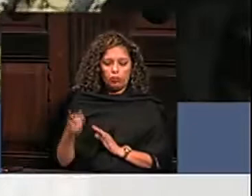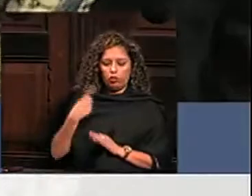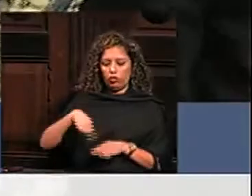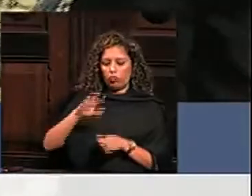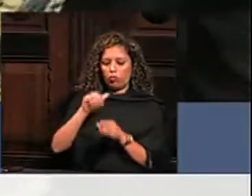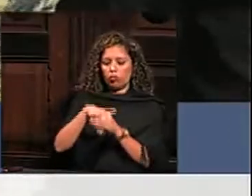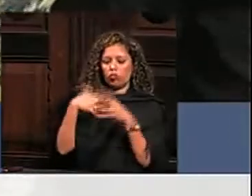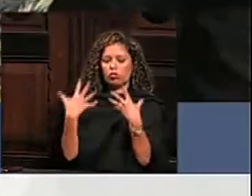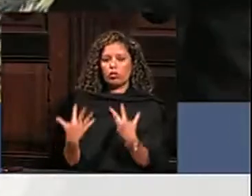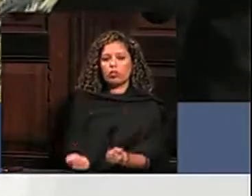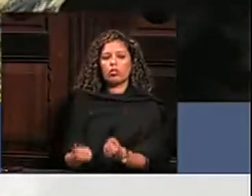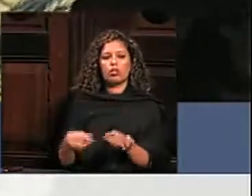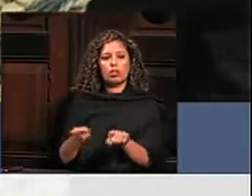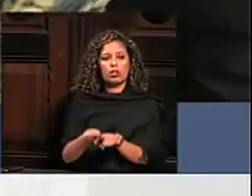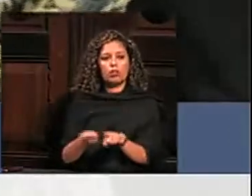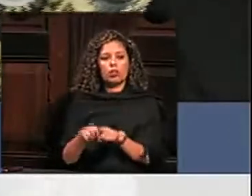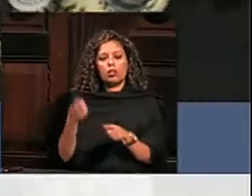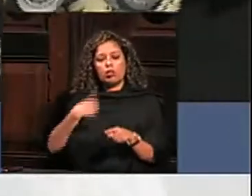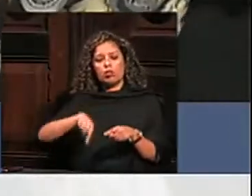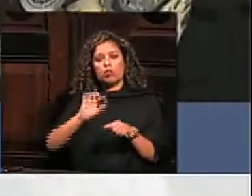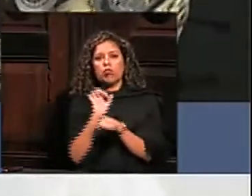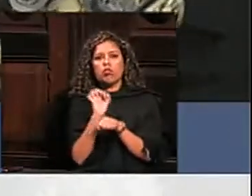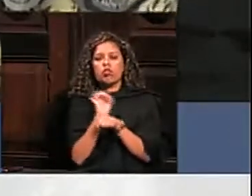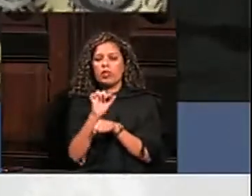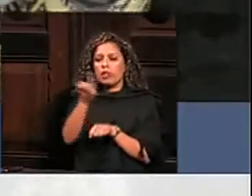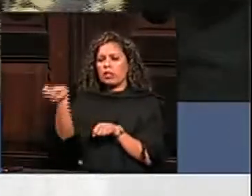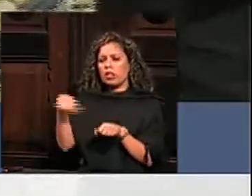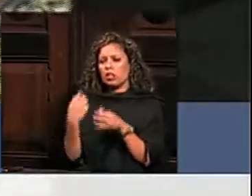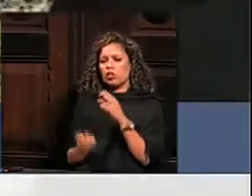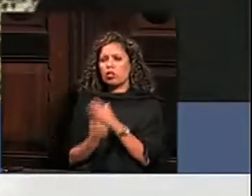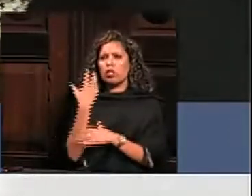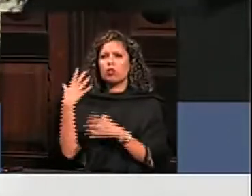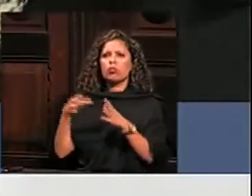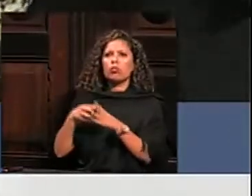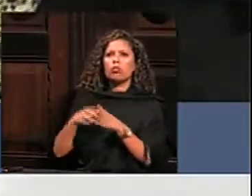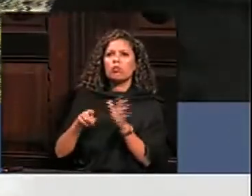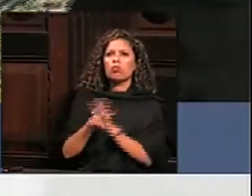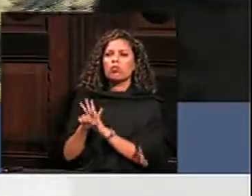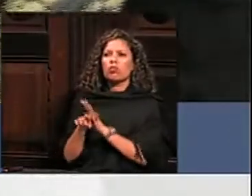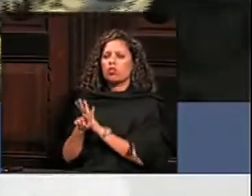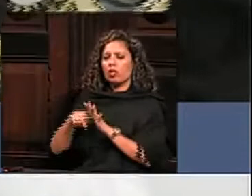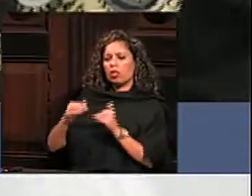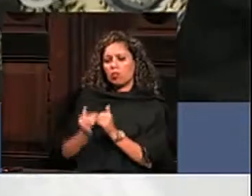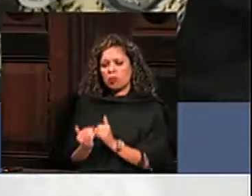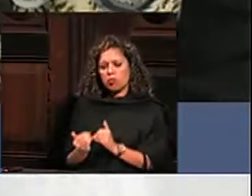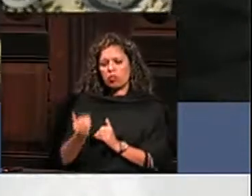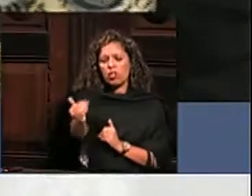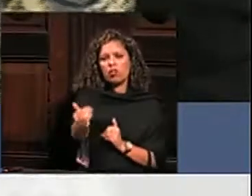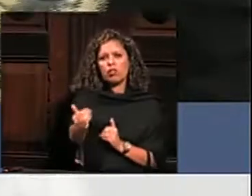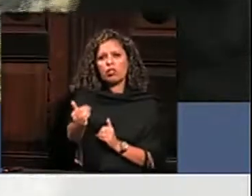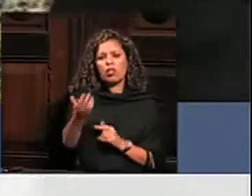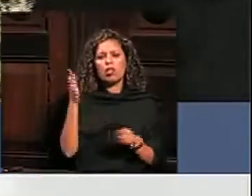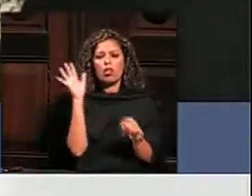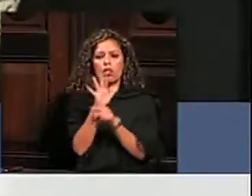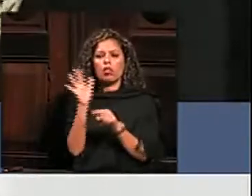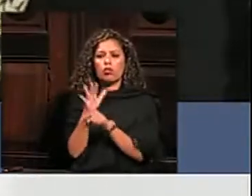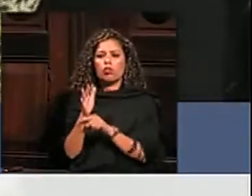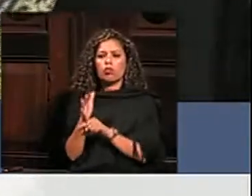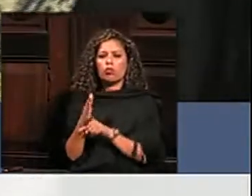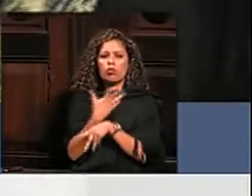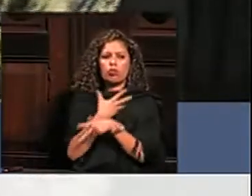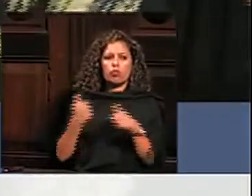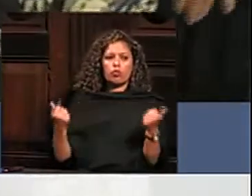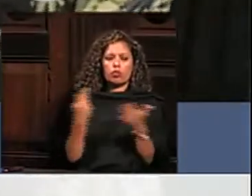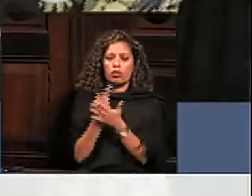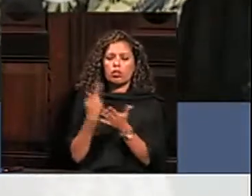favorável e esperamos que o Estado do Rio, com a criação dessa coordenadoria, avance mais no sentido de controle das